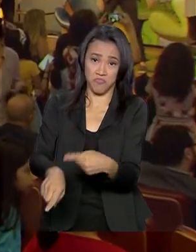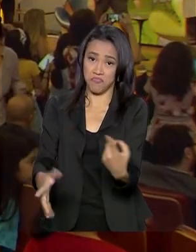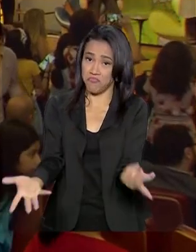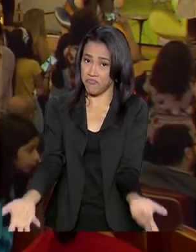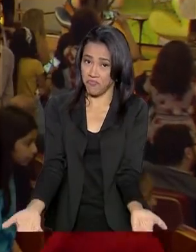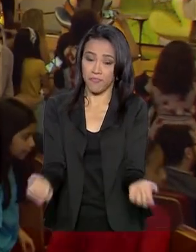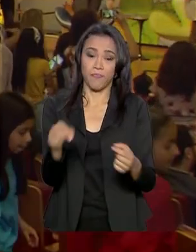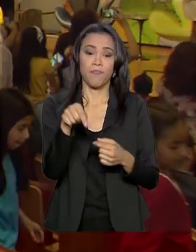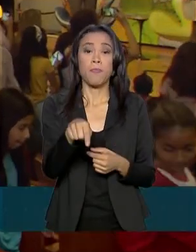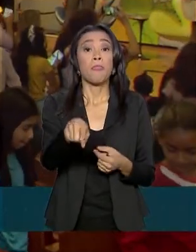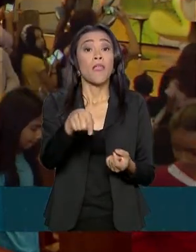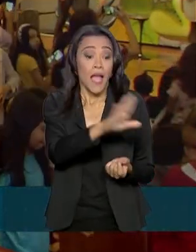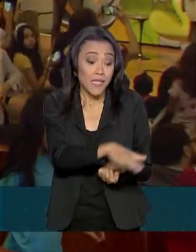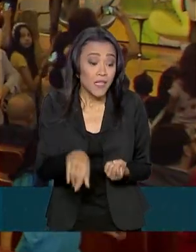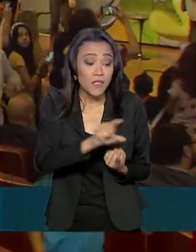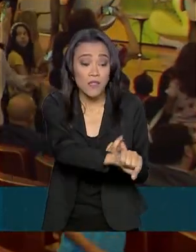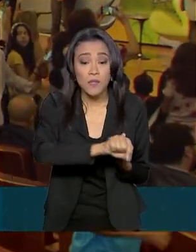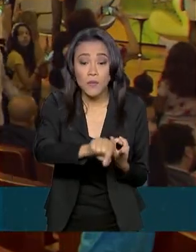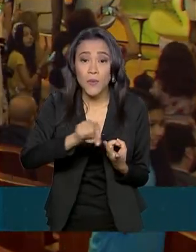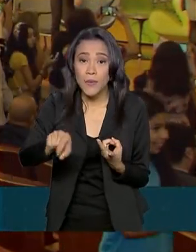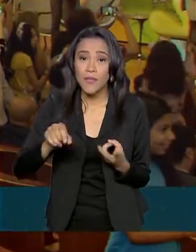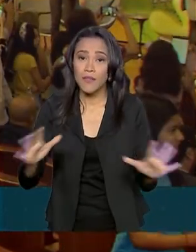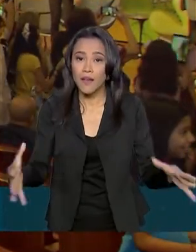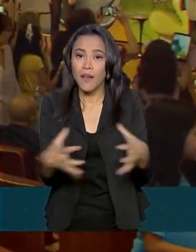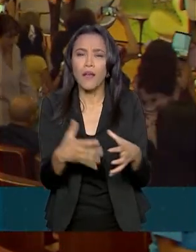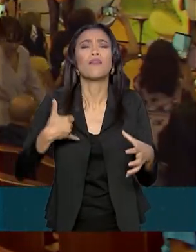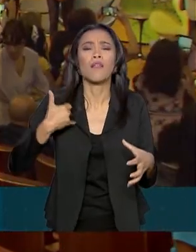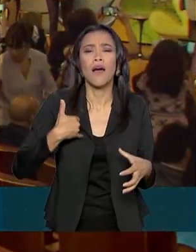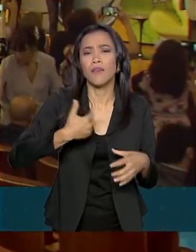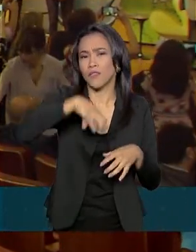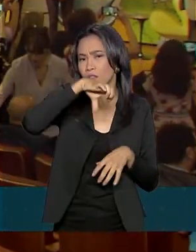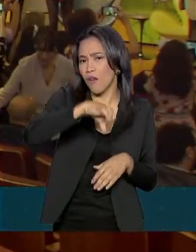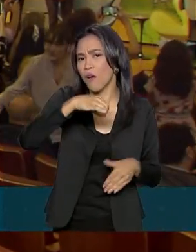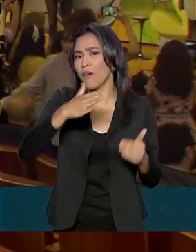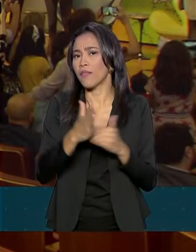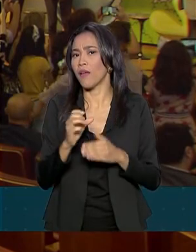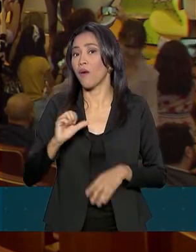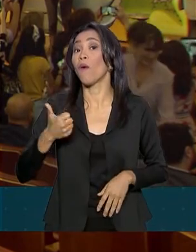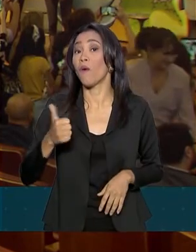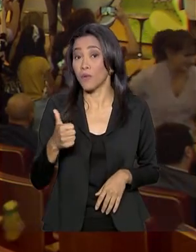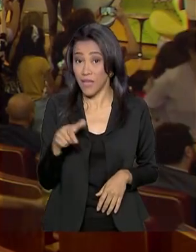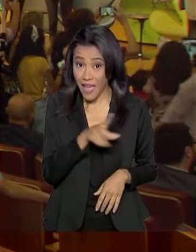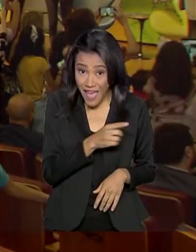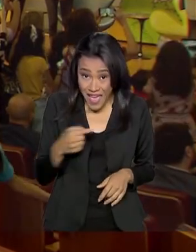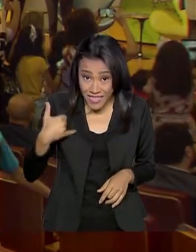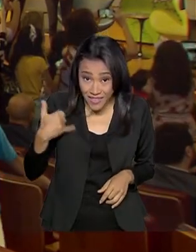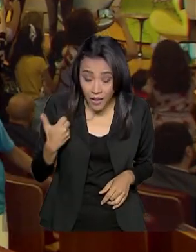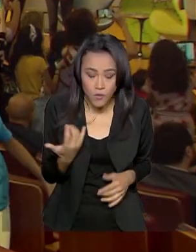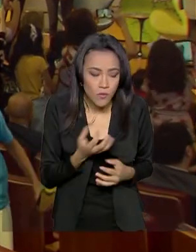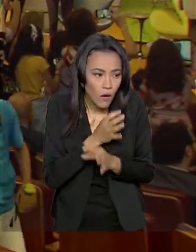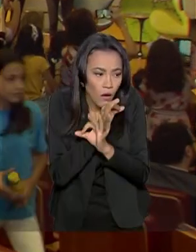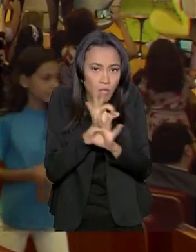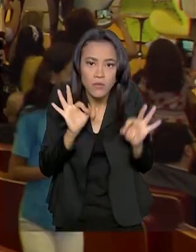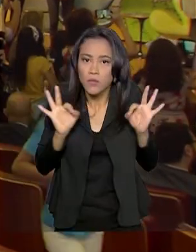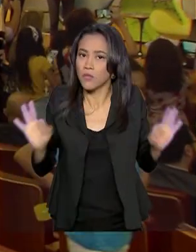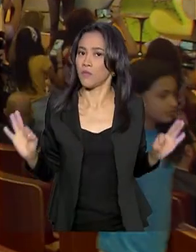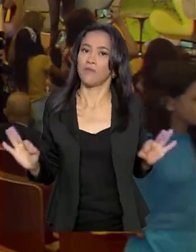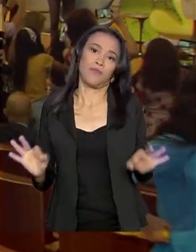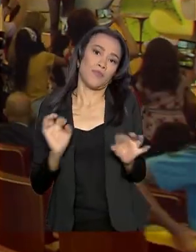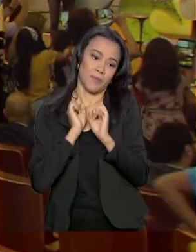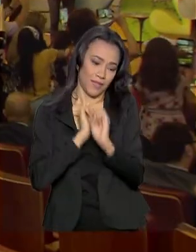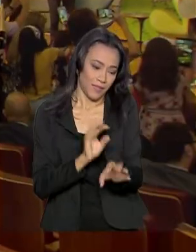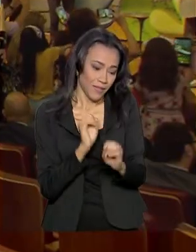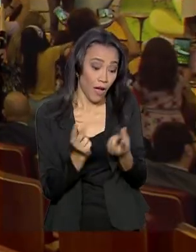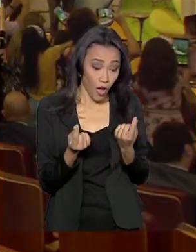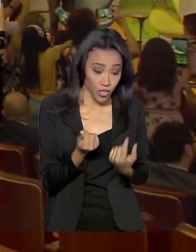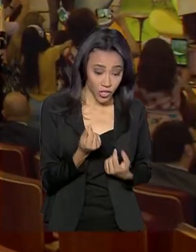crianças escolhidas para participar desse projeto têm entre 9 e 11 anos, fase considerada ideal para começar a conversar com elas